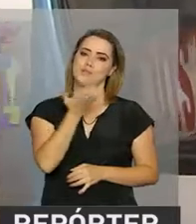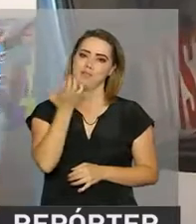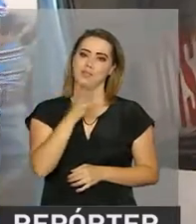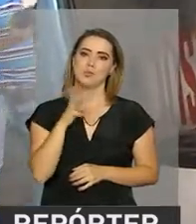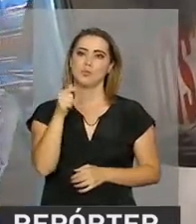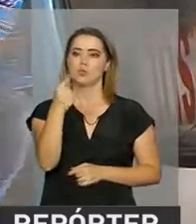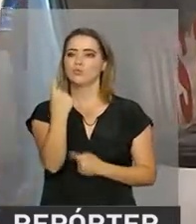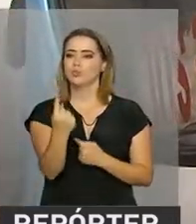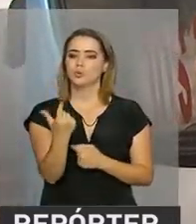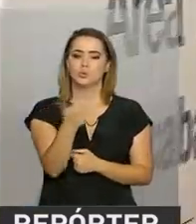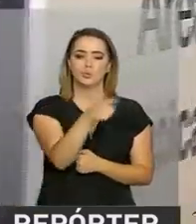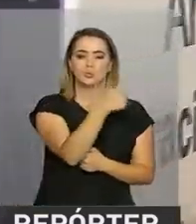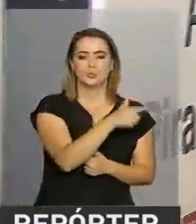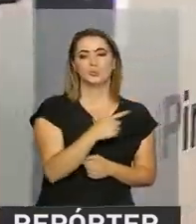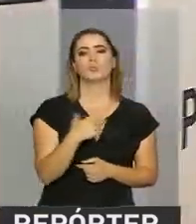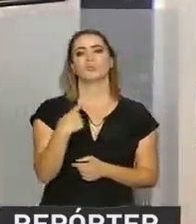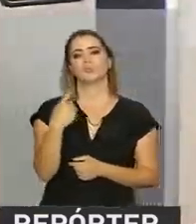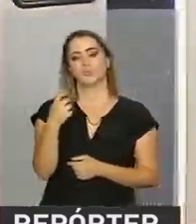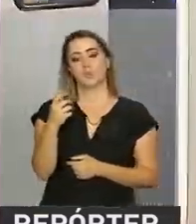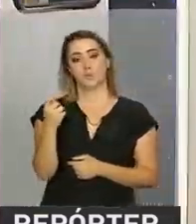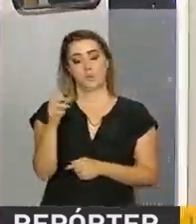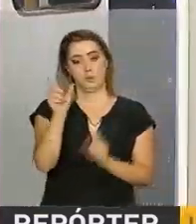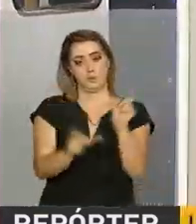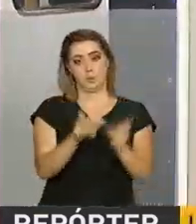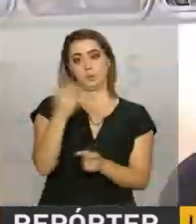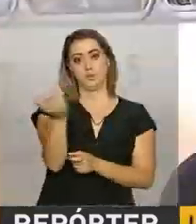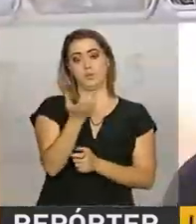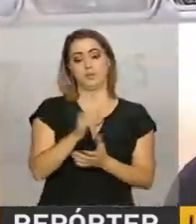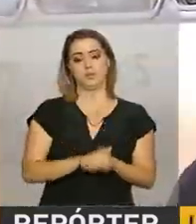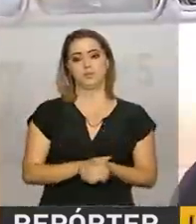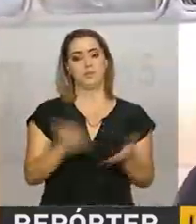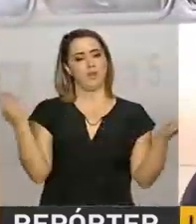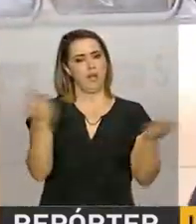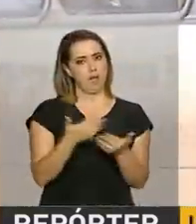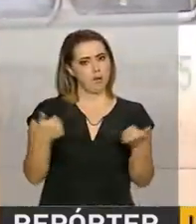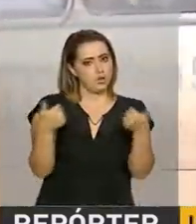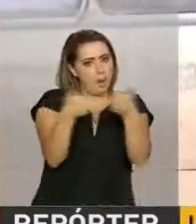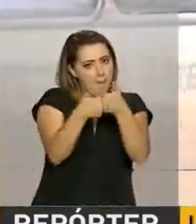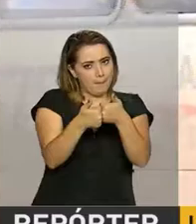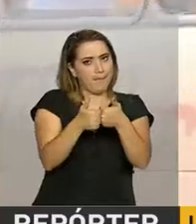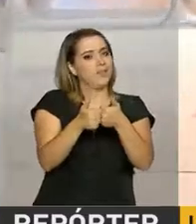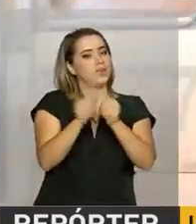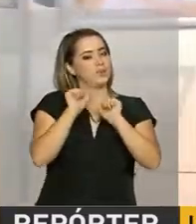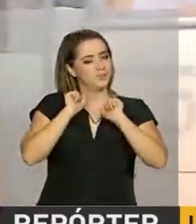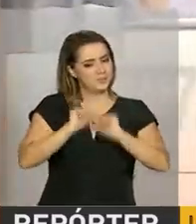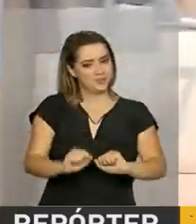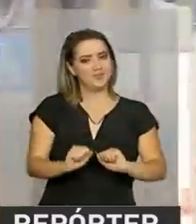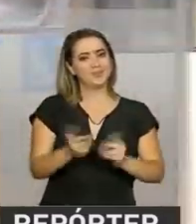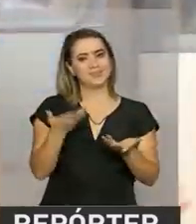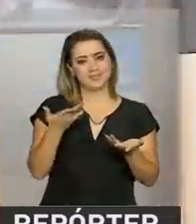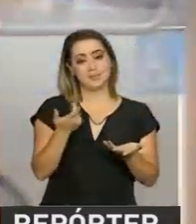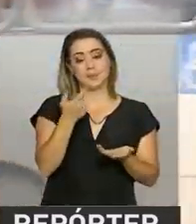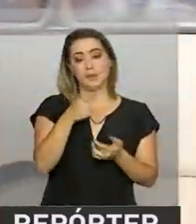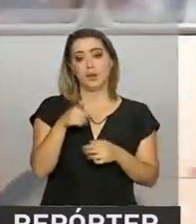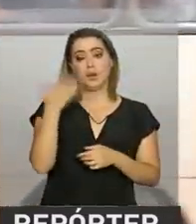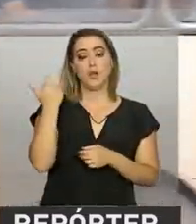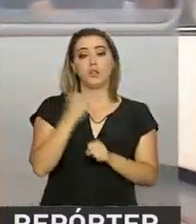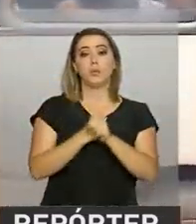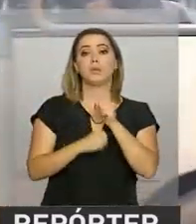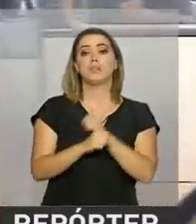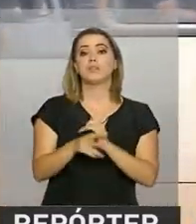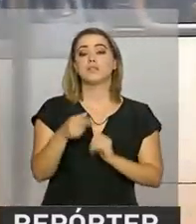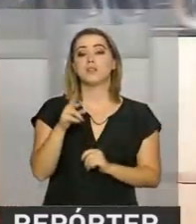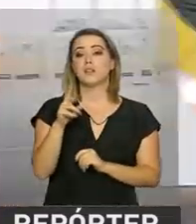várias pessoas também têm. Agora, essas reivindicações estão mais perto de serem atendidas. No fim do ano passado, o governo